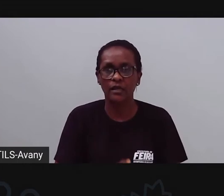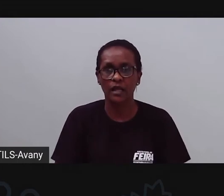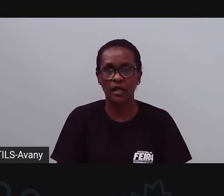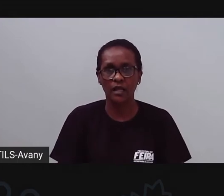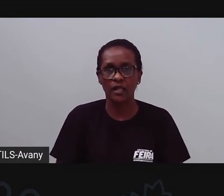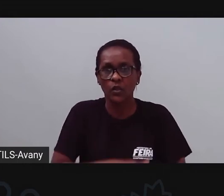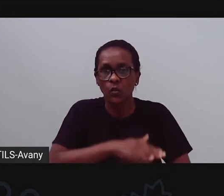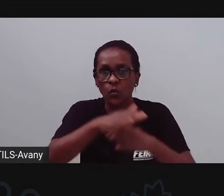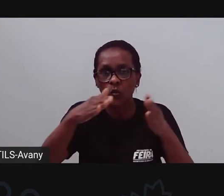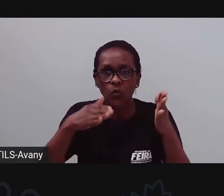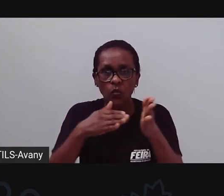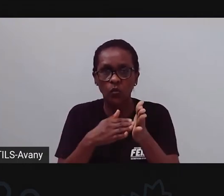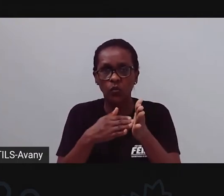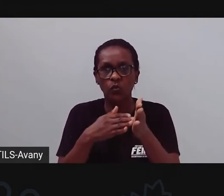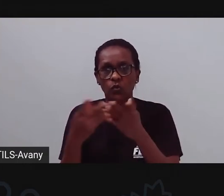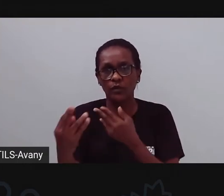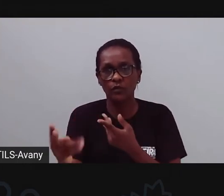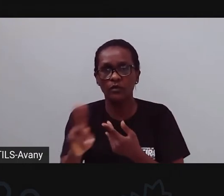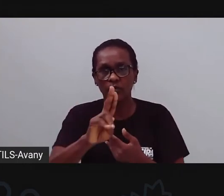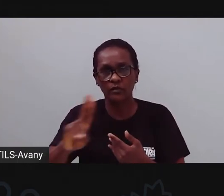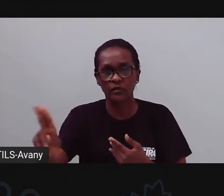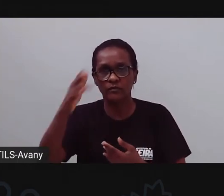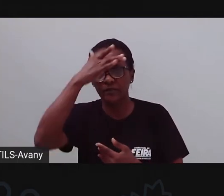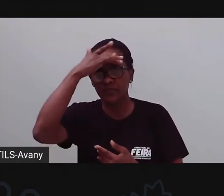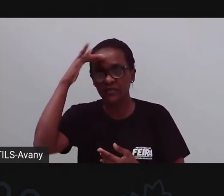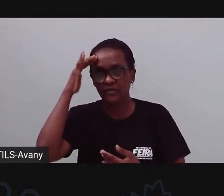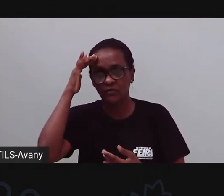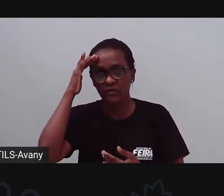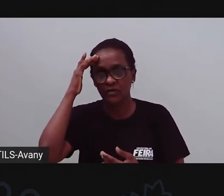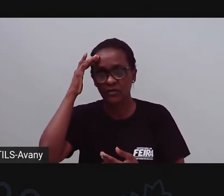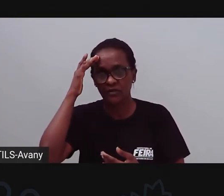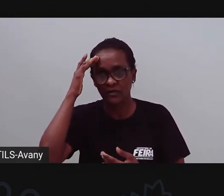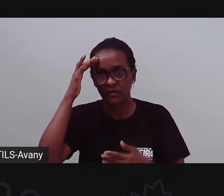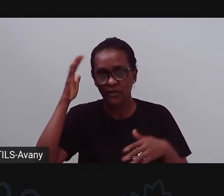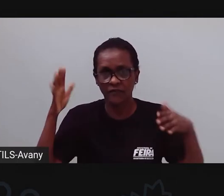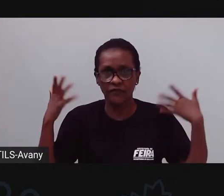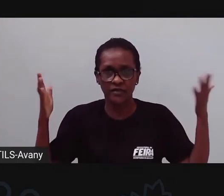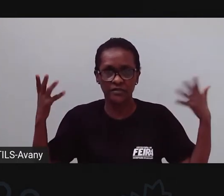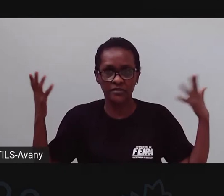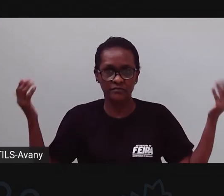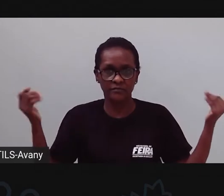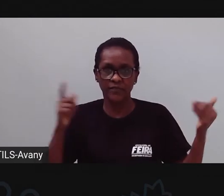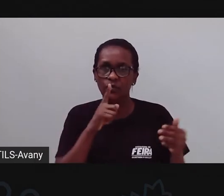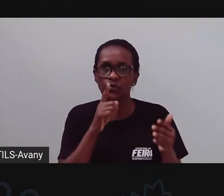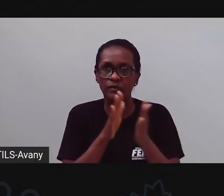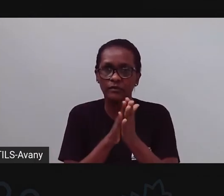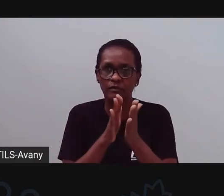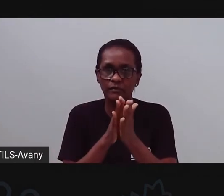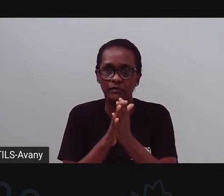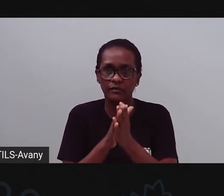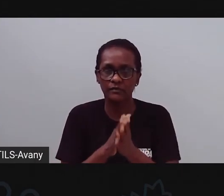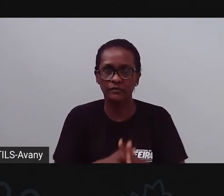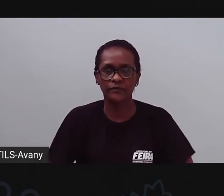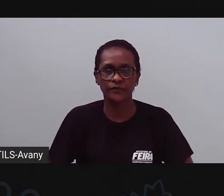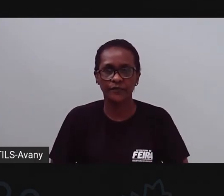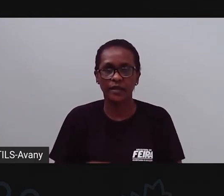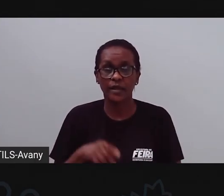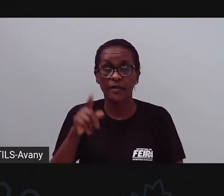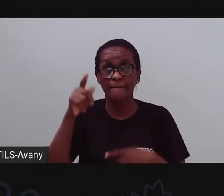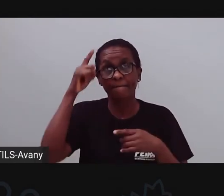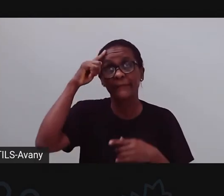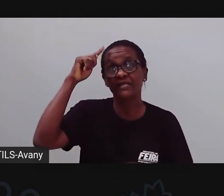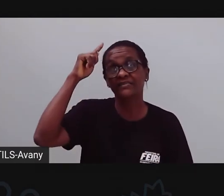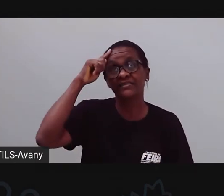B né E nós somos vendo que e essa festa né a família né foi foi pensando